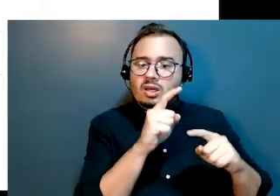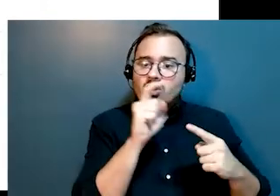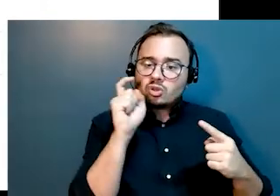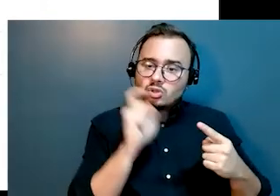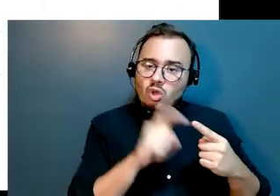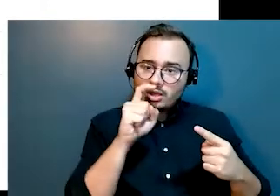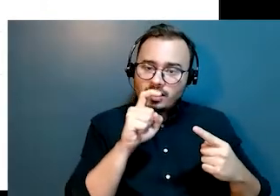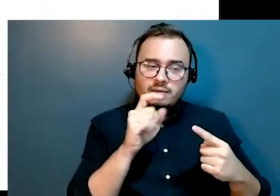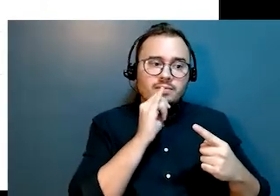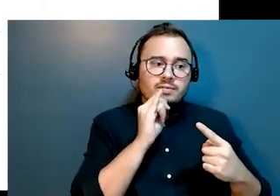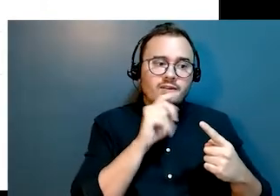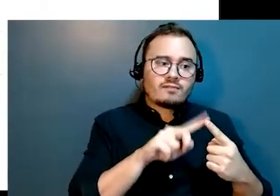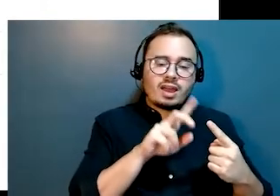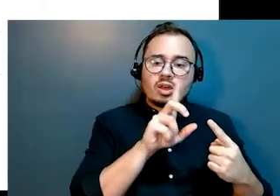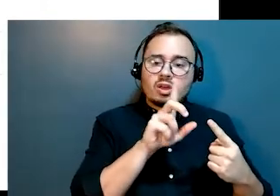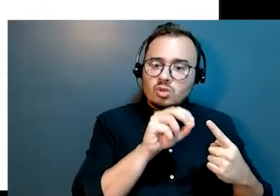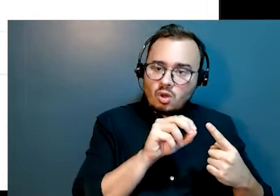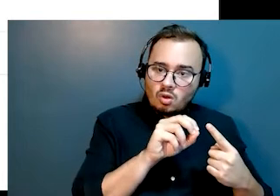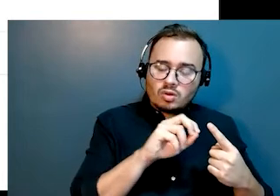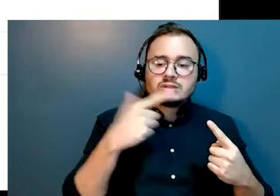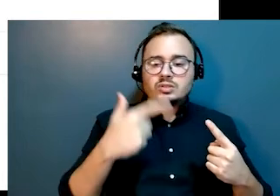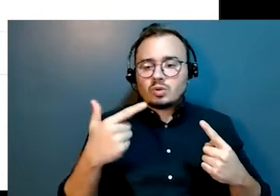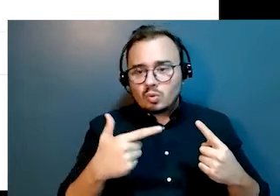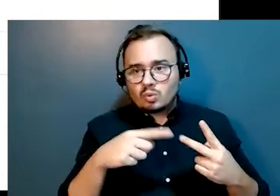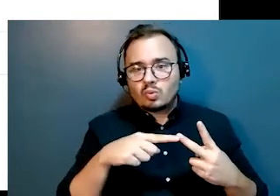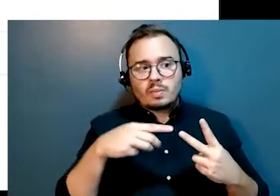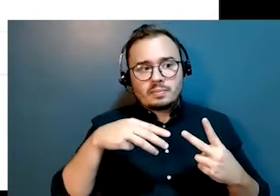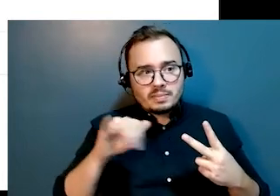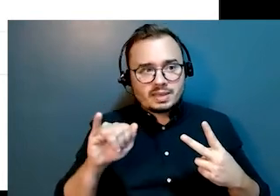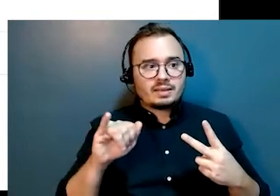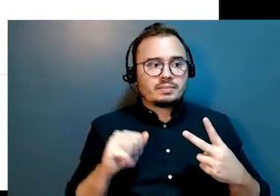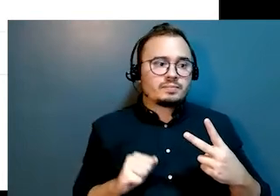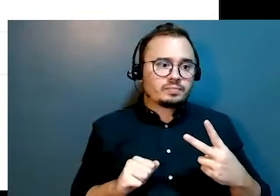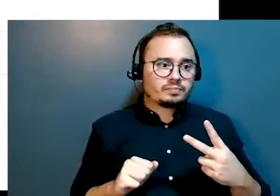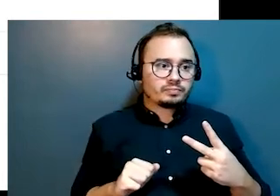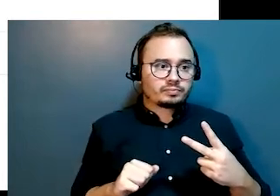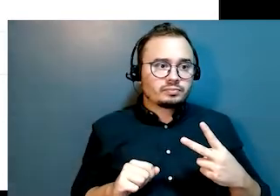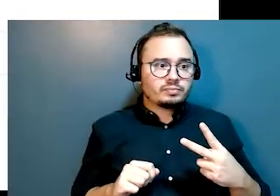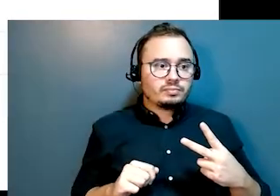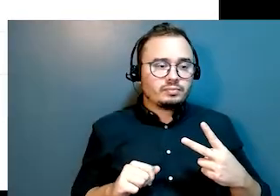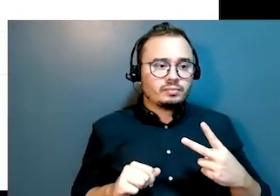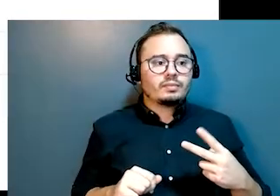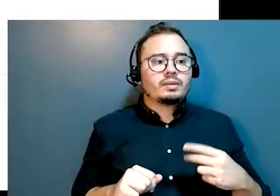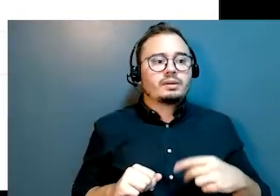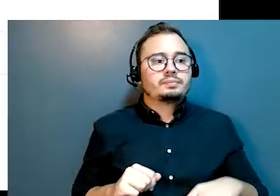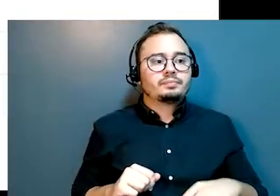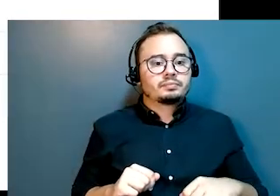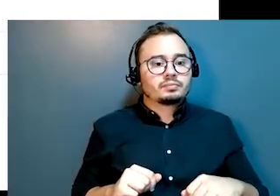Dó e depois o Mi. E aí a gente pode seguir com uma melodia